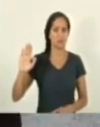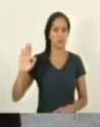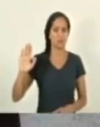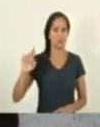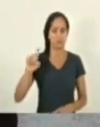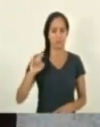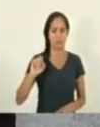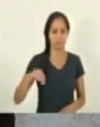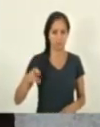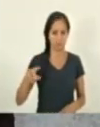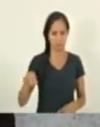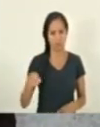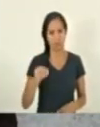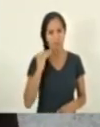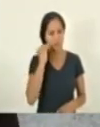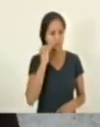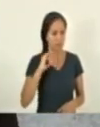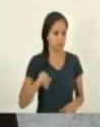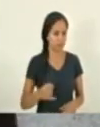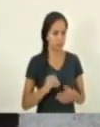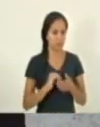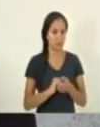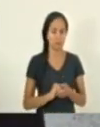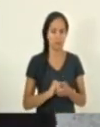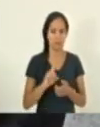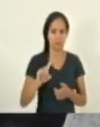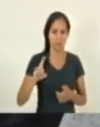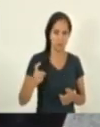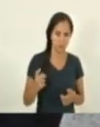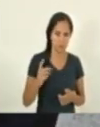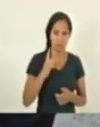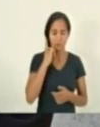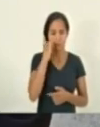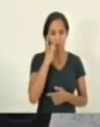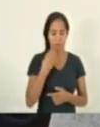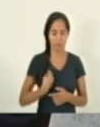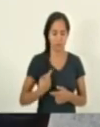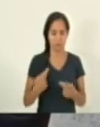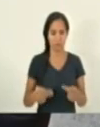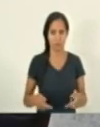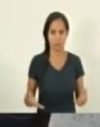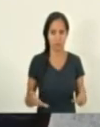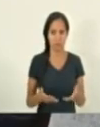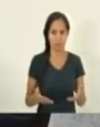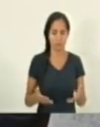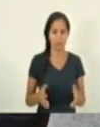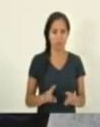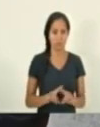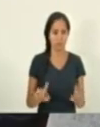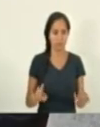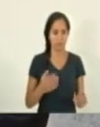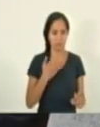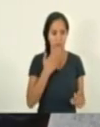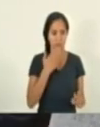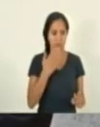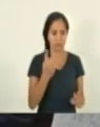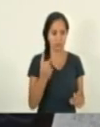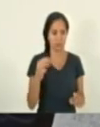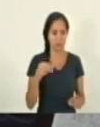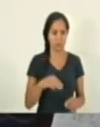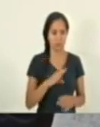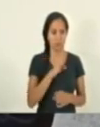Aproveitar a oportunidade, presidente, cumprimentar a ex-deputada Fátima Couso, que está aqui presente. mas gostaria de fazer um pedido de um minuto